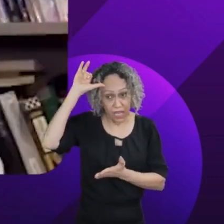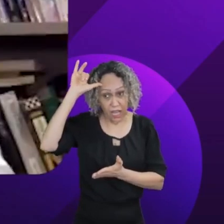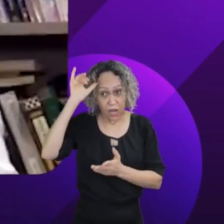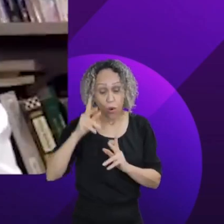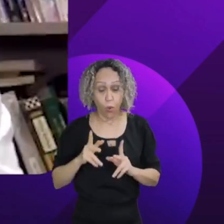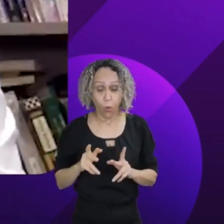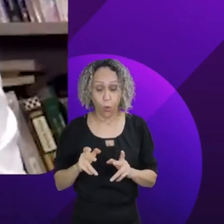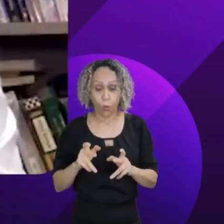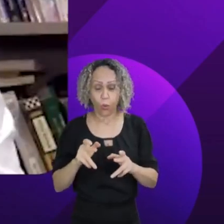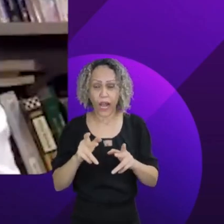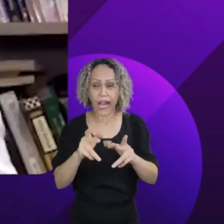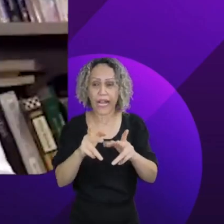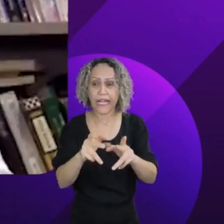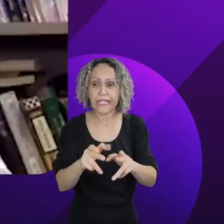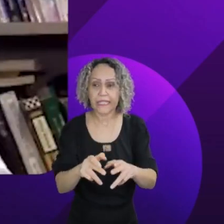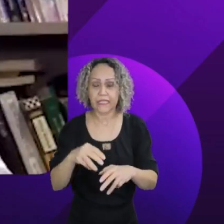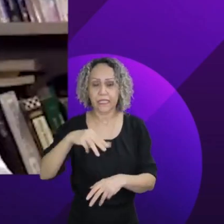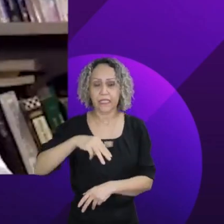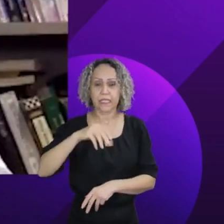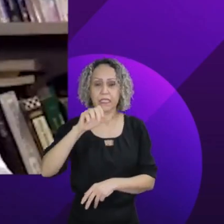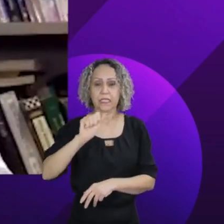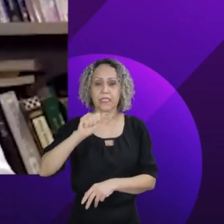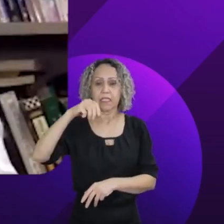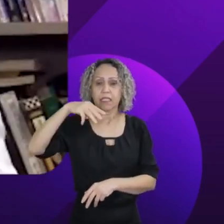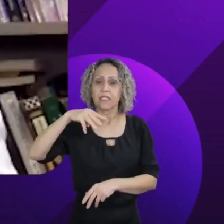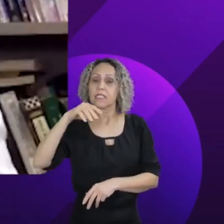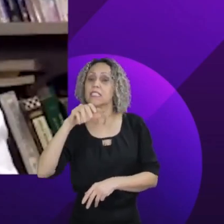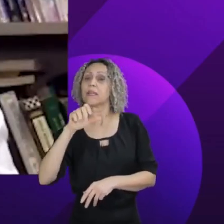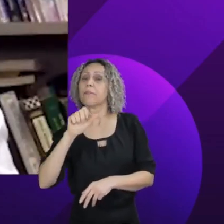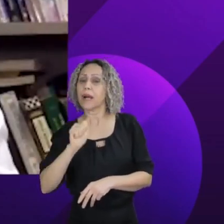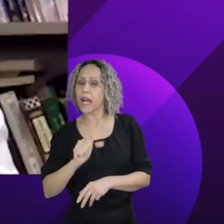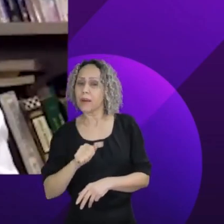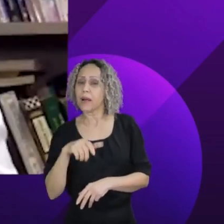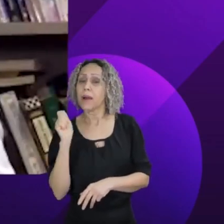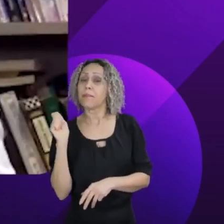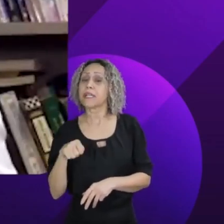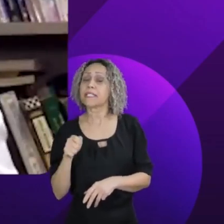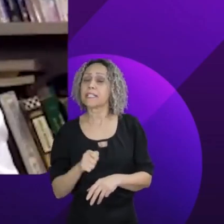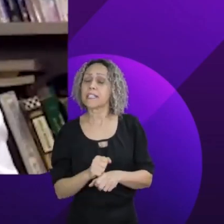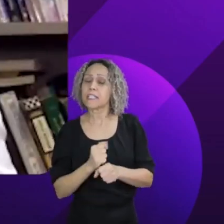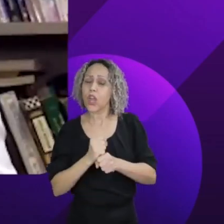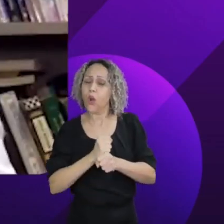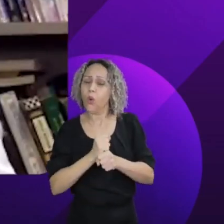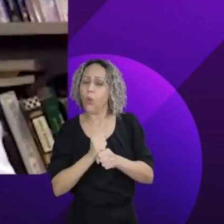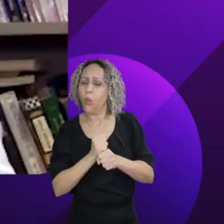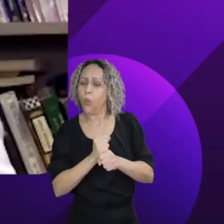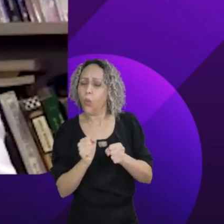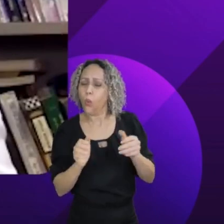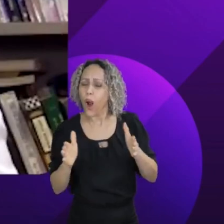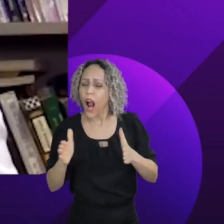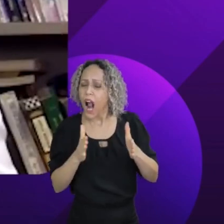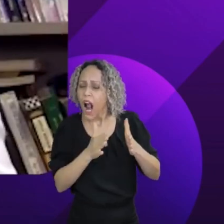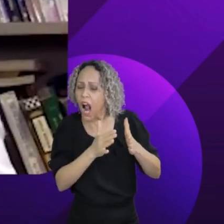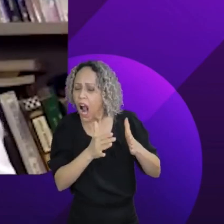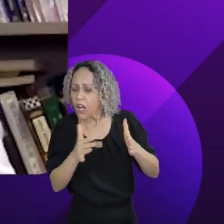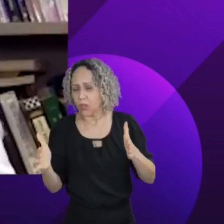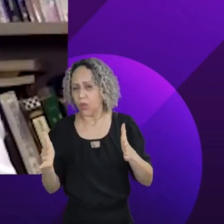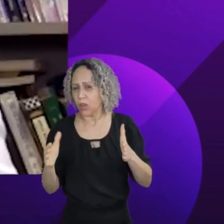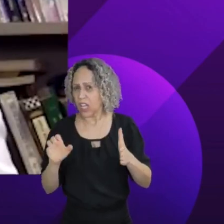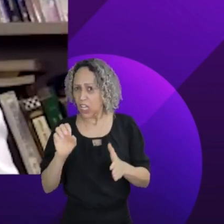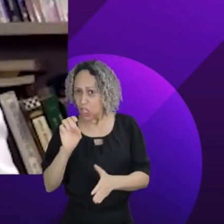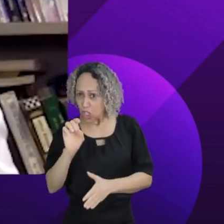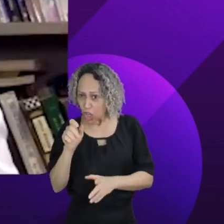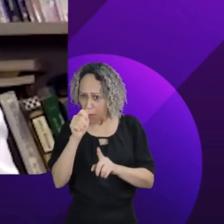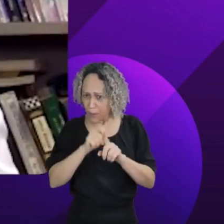médico, elas precisam lembrar que ele precisa pedir a mamografia, né?